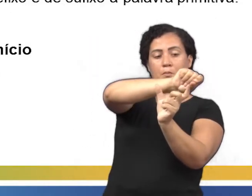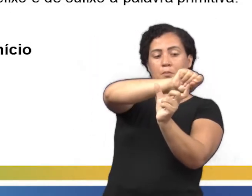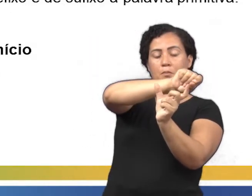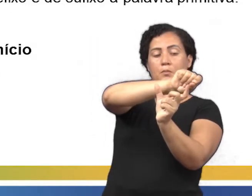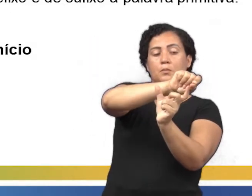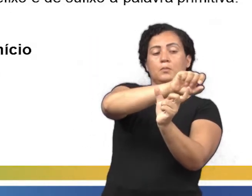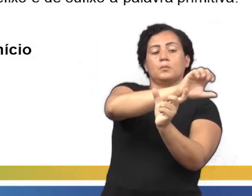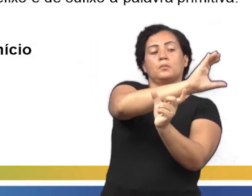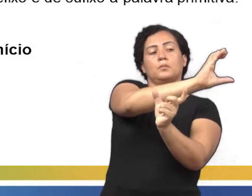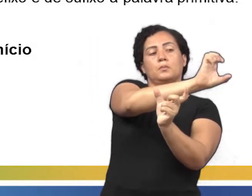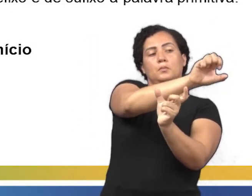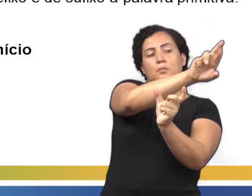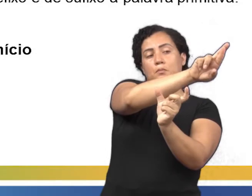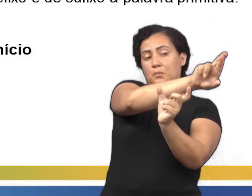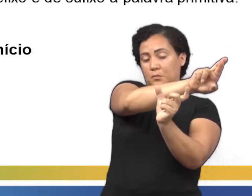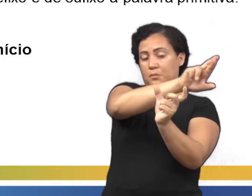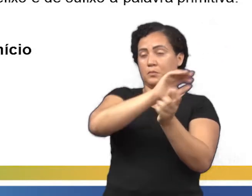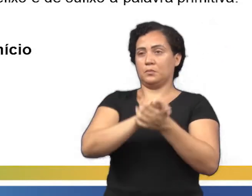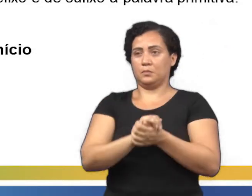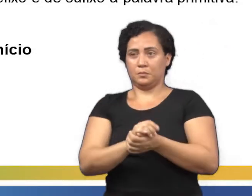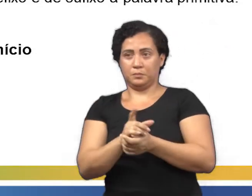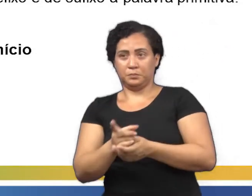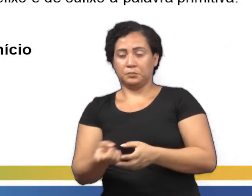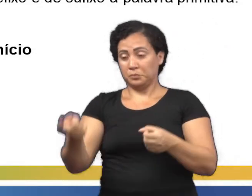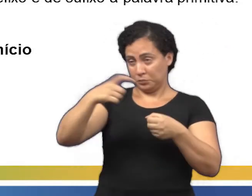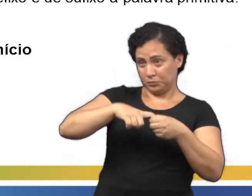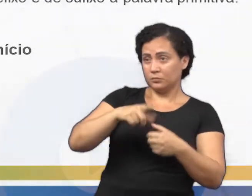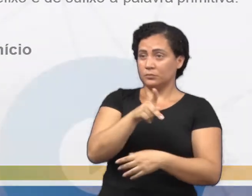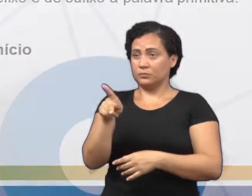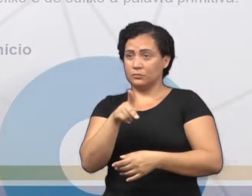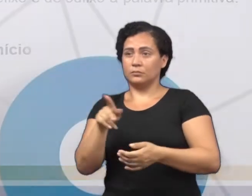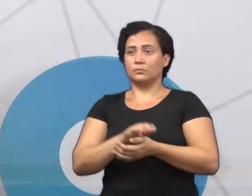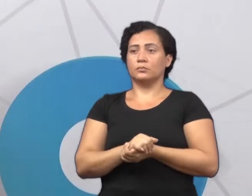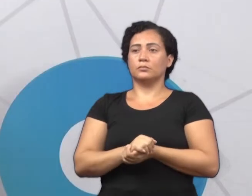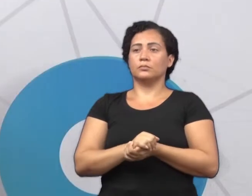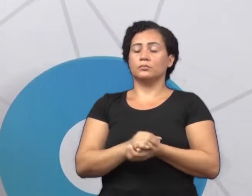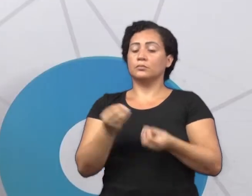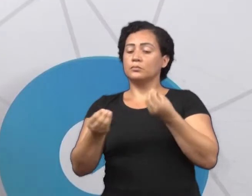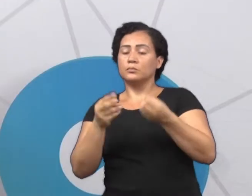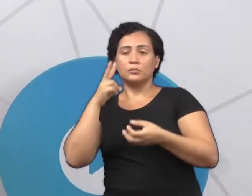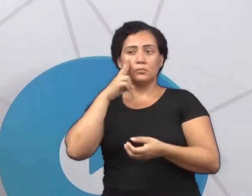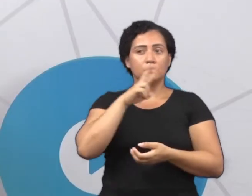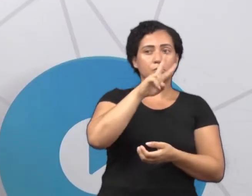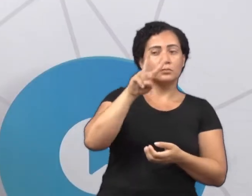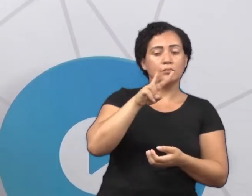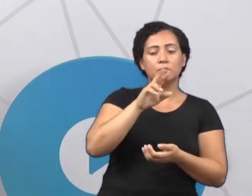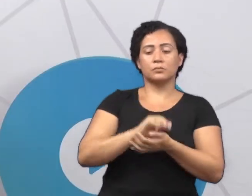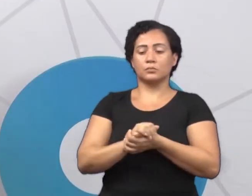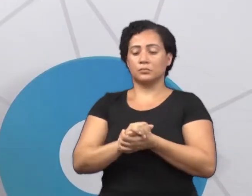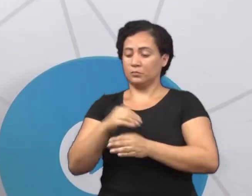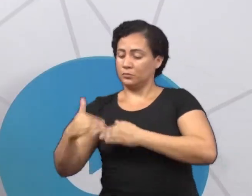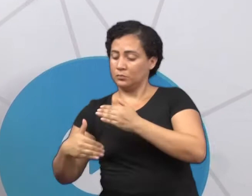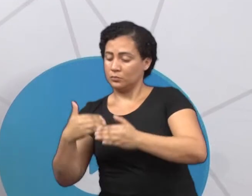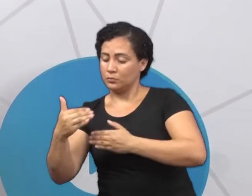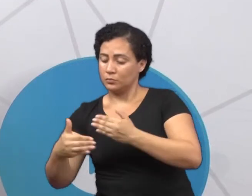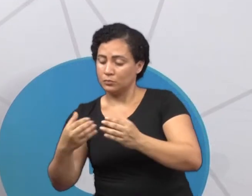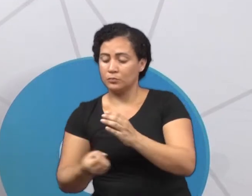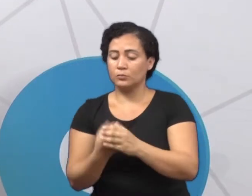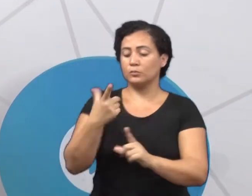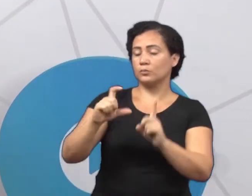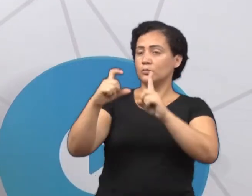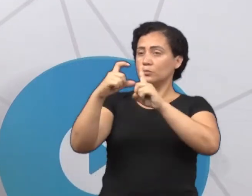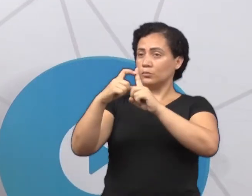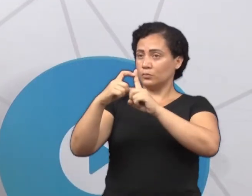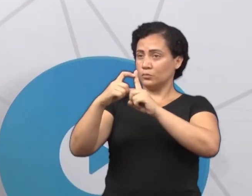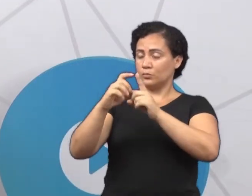sufixo ser. Então, volta aqui para mim. Como que nós vimos aí o nosso processo de formação da